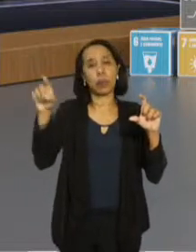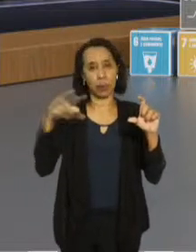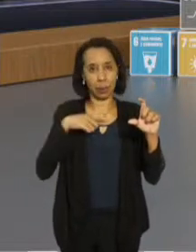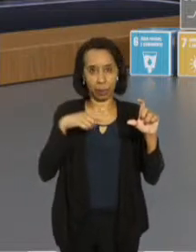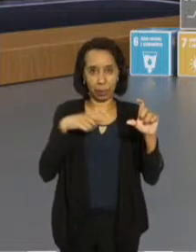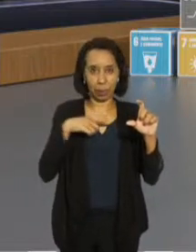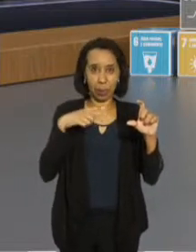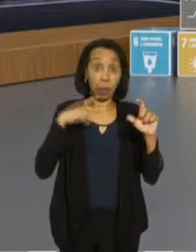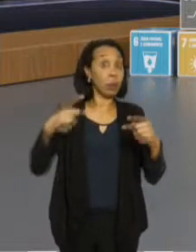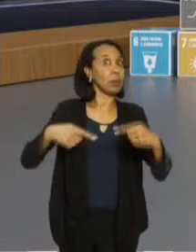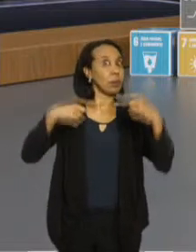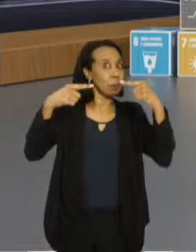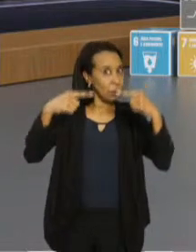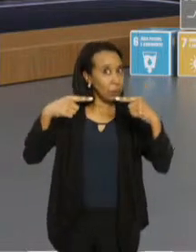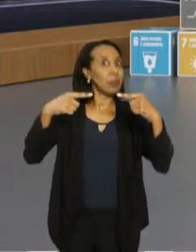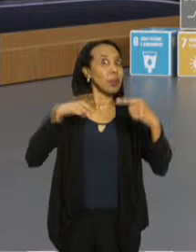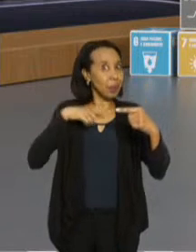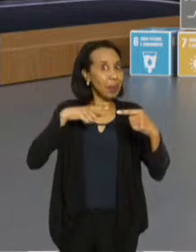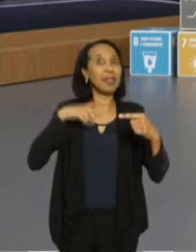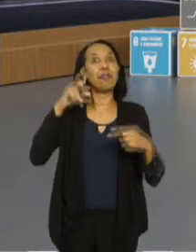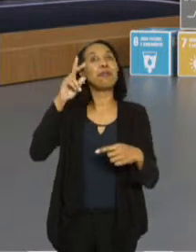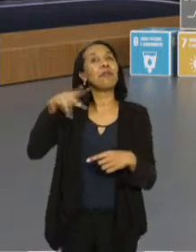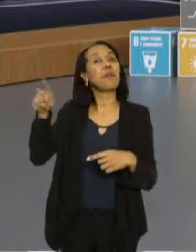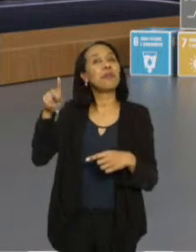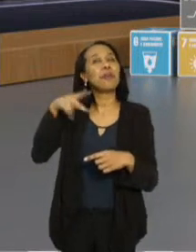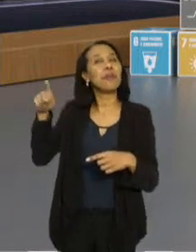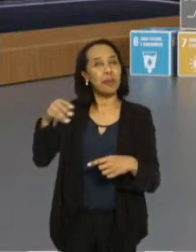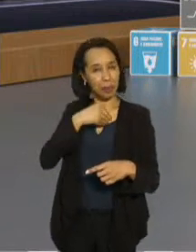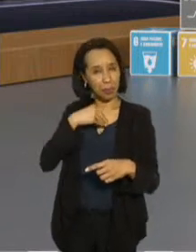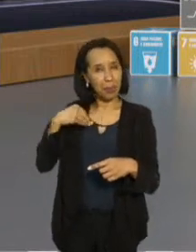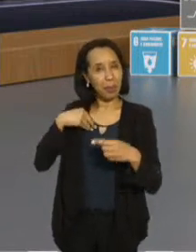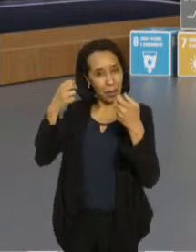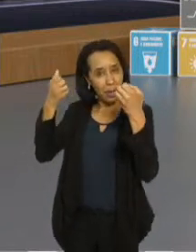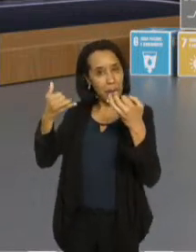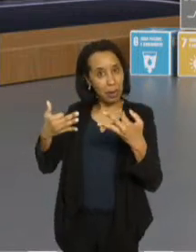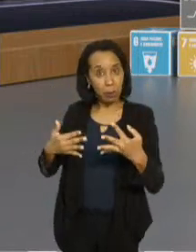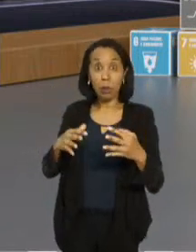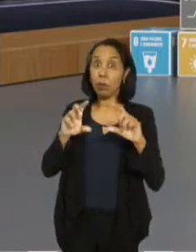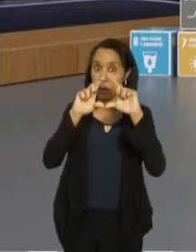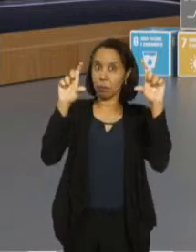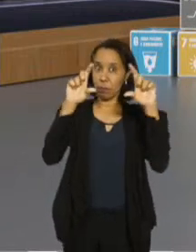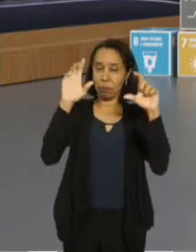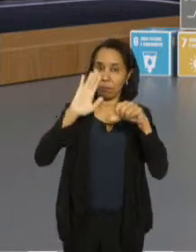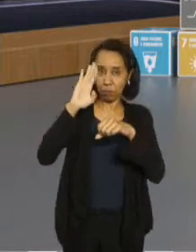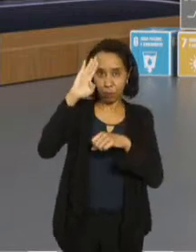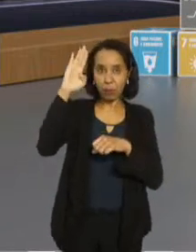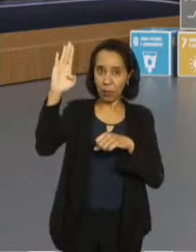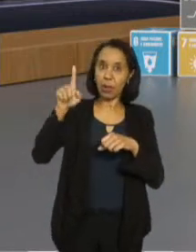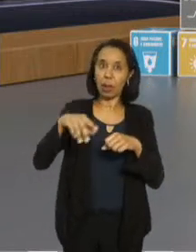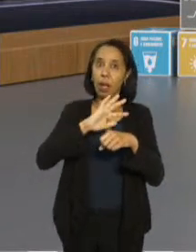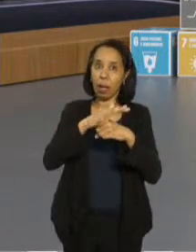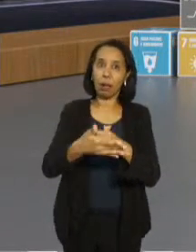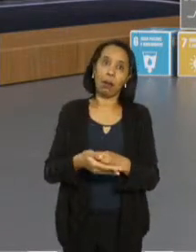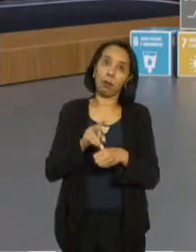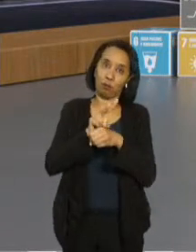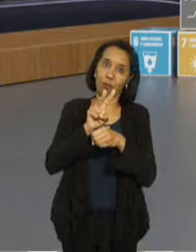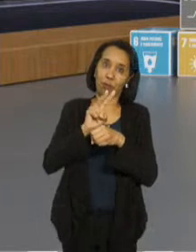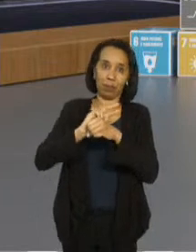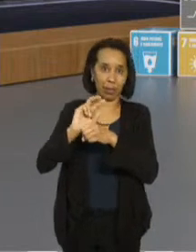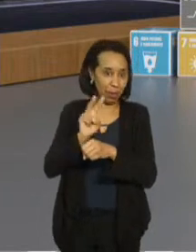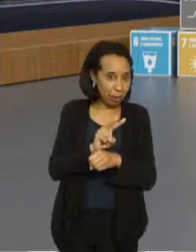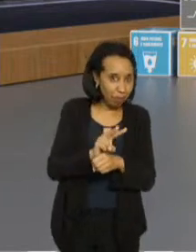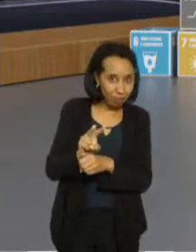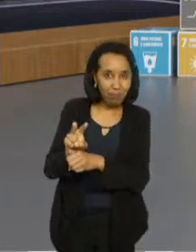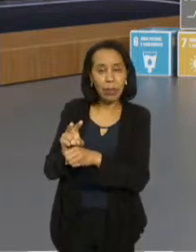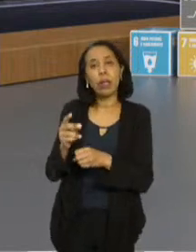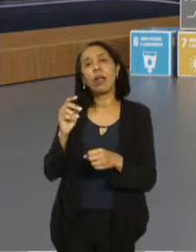posto esse desafio gigante que o professor Paulo Saldiva acabou de falar e que é o tema principal desse evento, que é a sustentabilidade. A